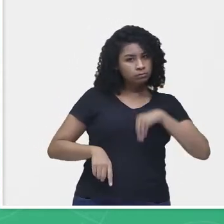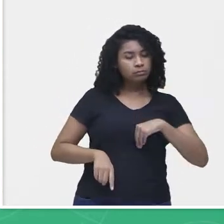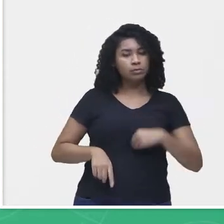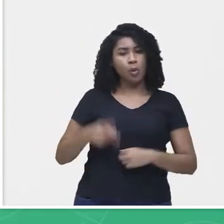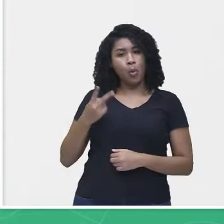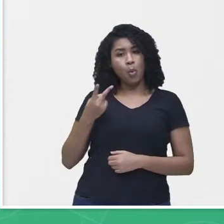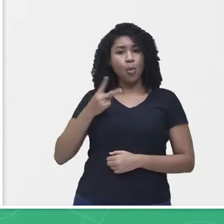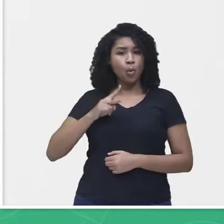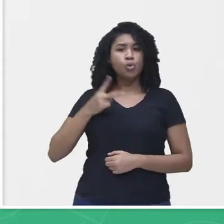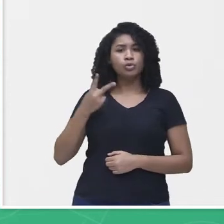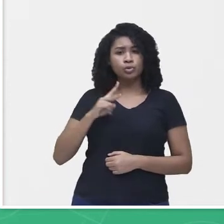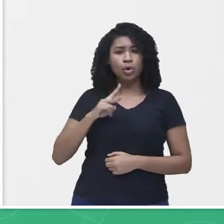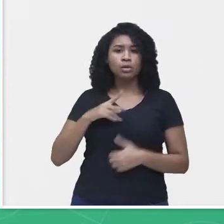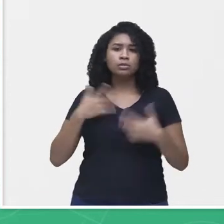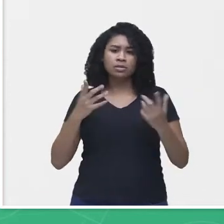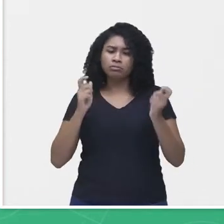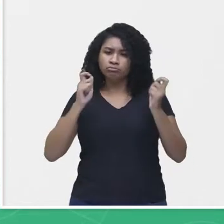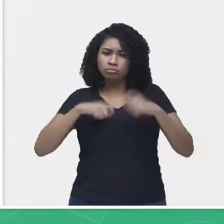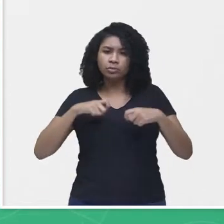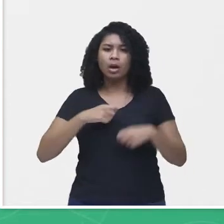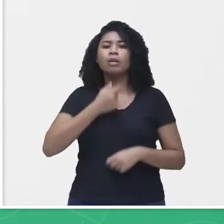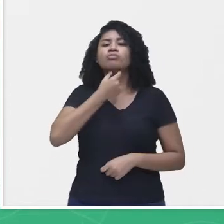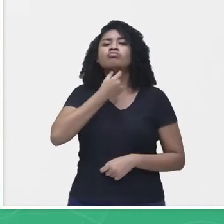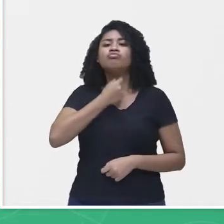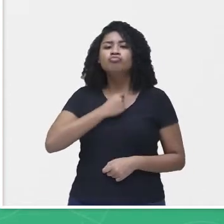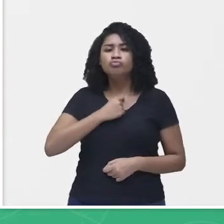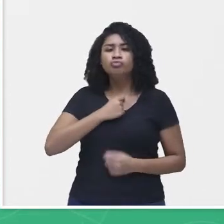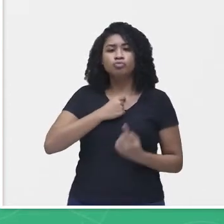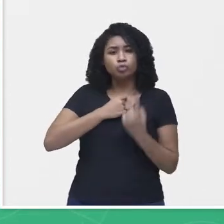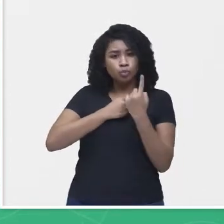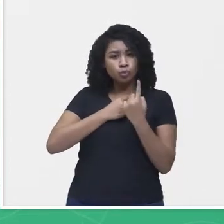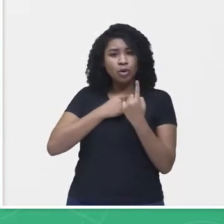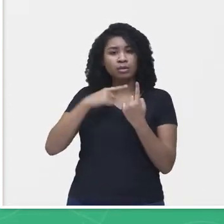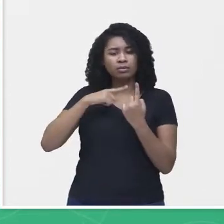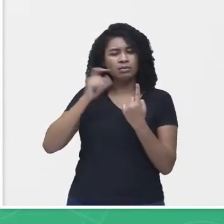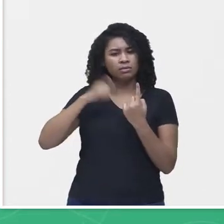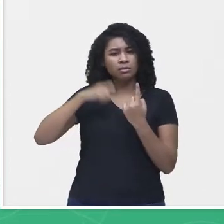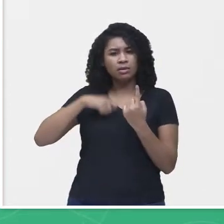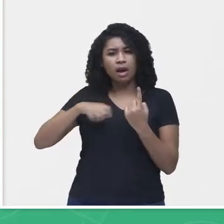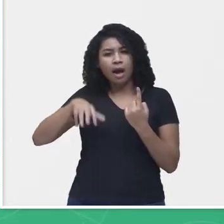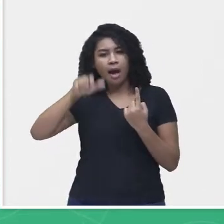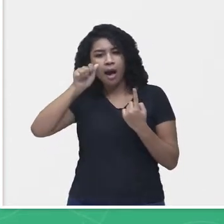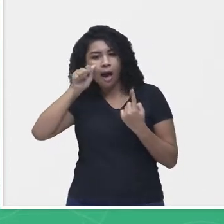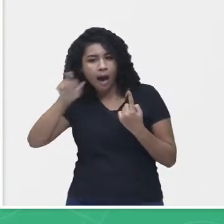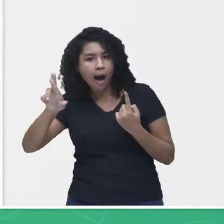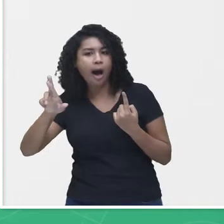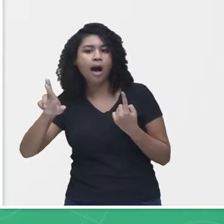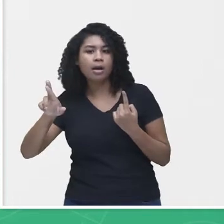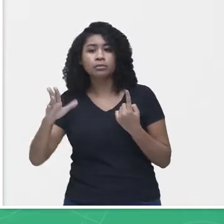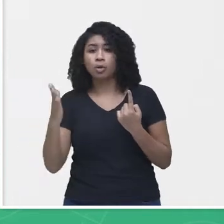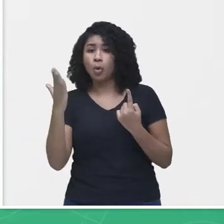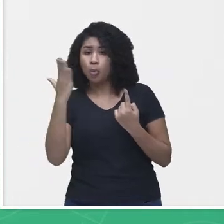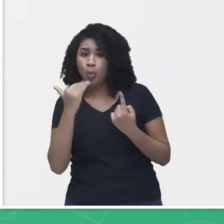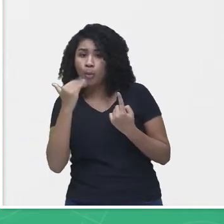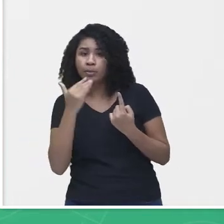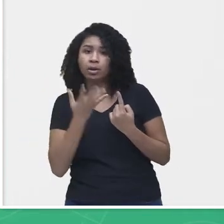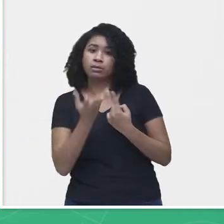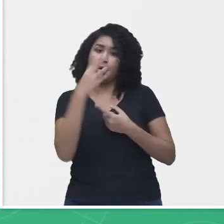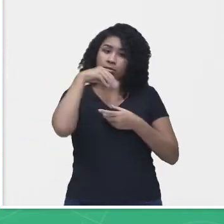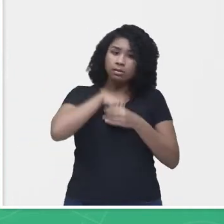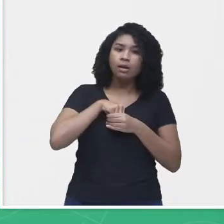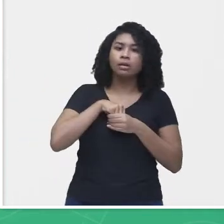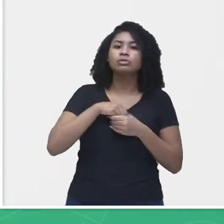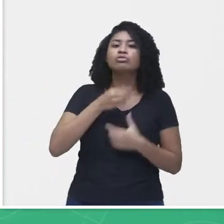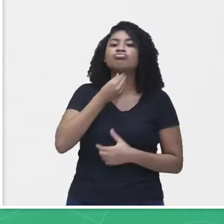pela faringe passa tanto o ar quanto a comida. Mas, professora, como é que isso ocorre e a